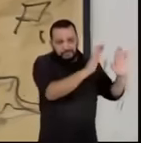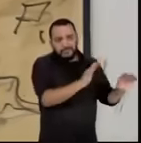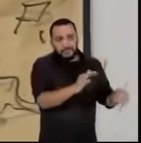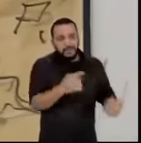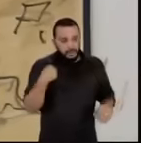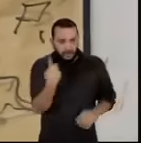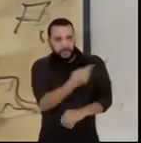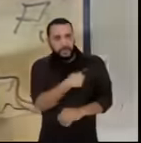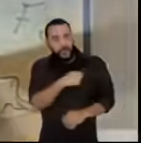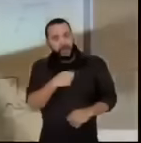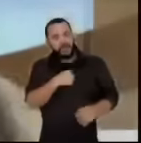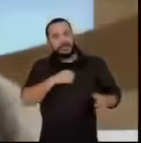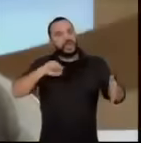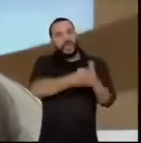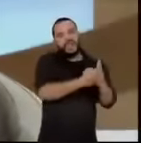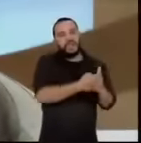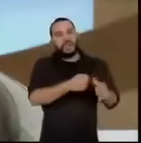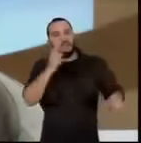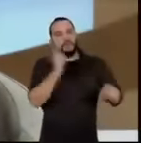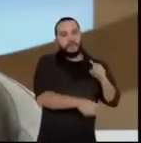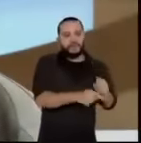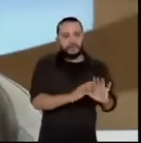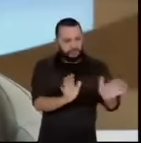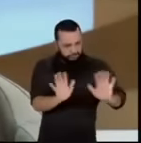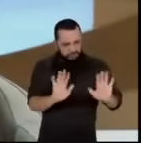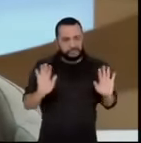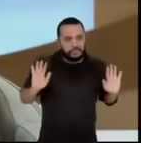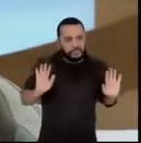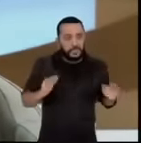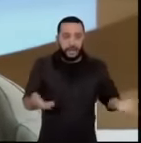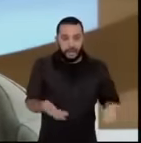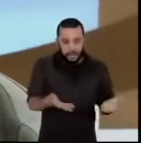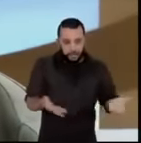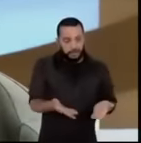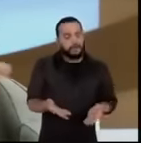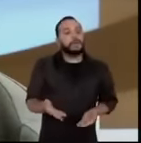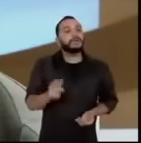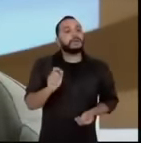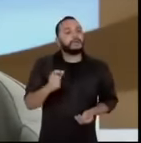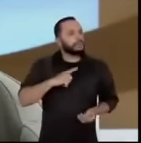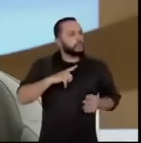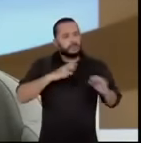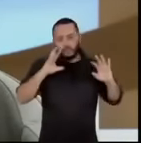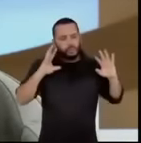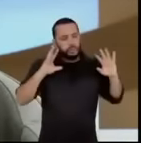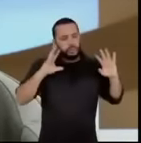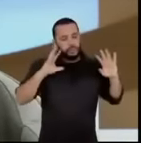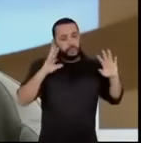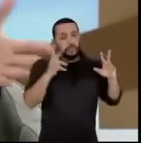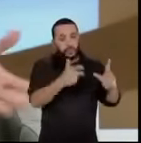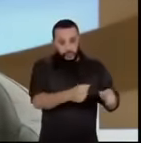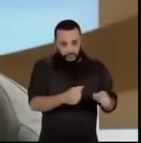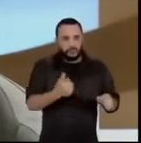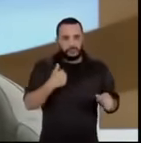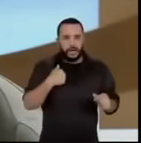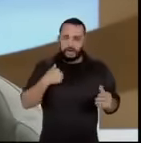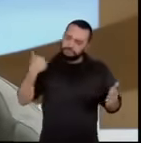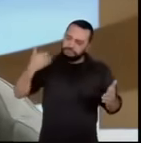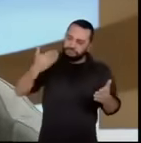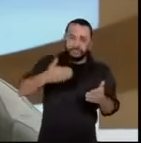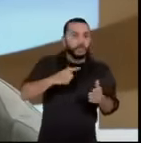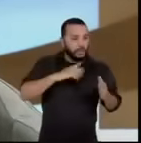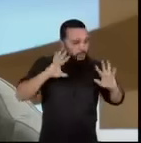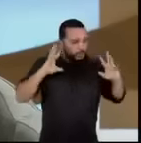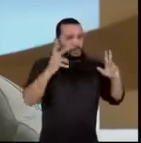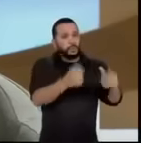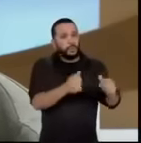medida que possa ser imputada nesse sentido. De qualquer forma, nesse exato momento, toda a força, aliás, não é de agora, toda a força que nós temos